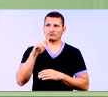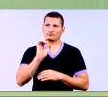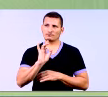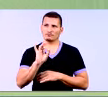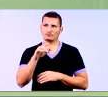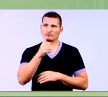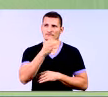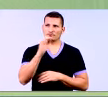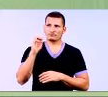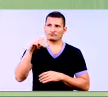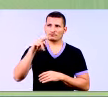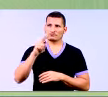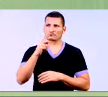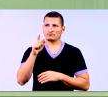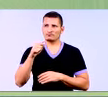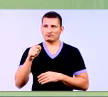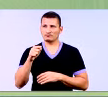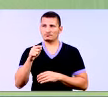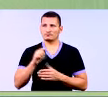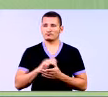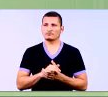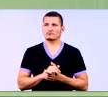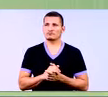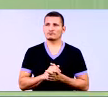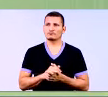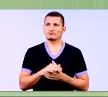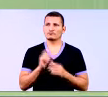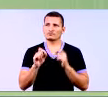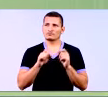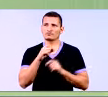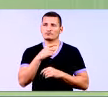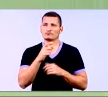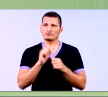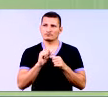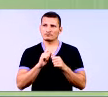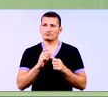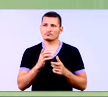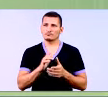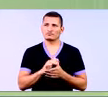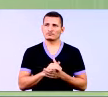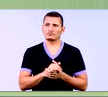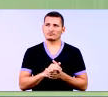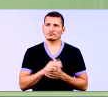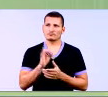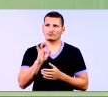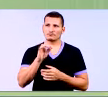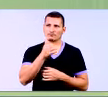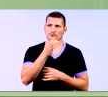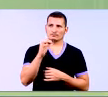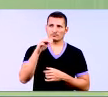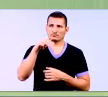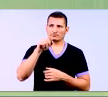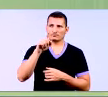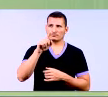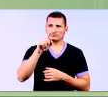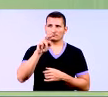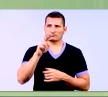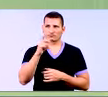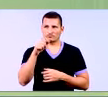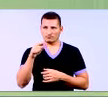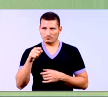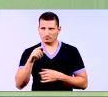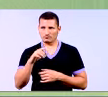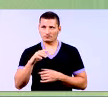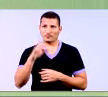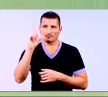100 MHz. Ué, o que eles fizeram então? Então é só 100 MHz, a velocidade é muito menor? Então,